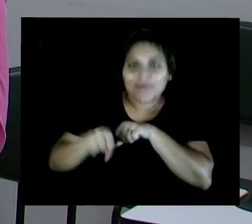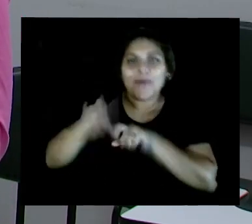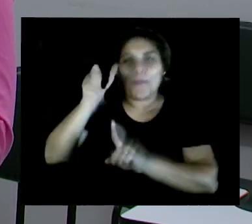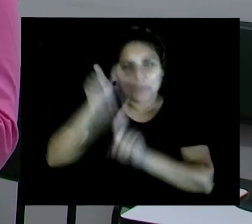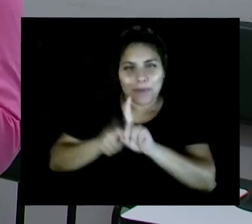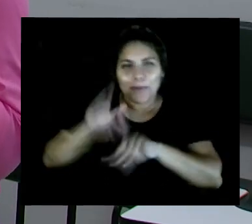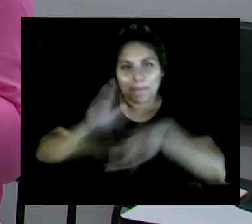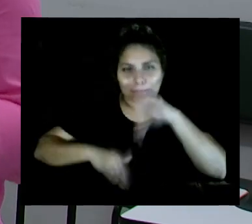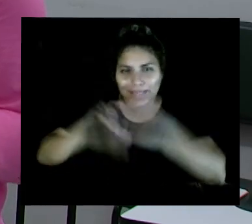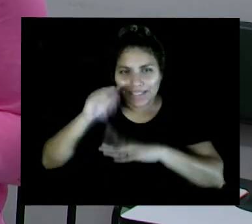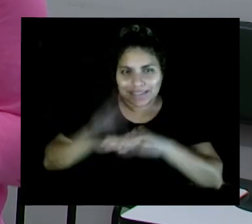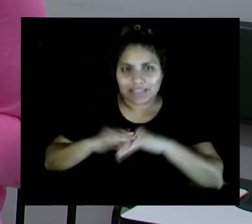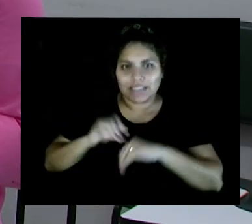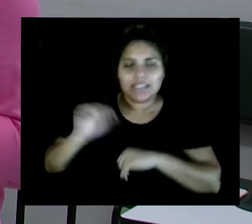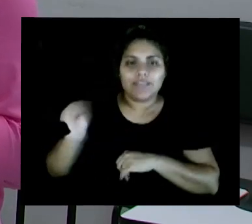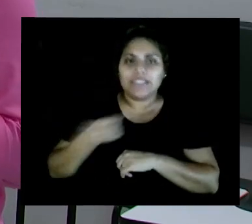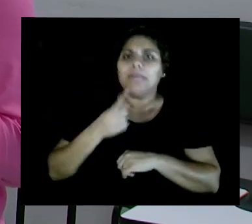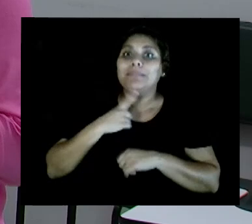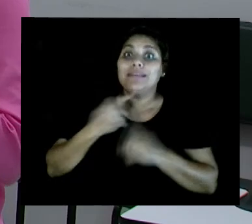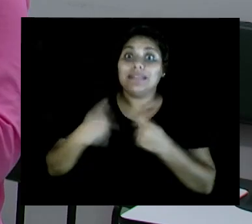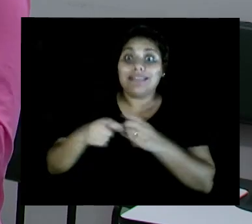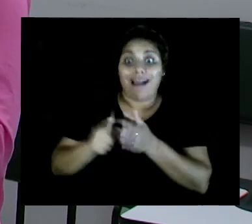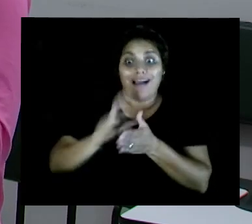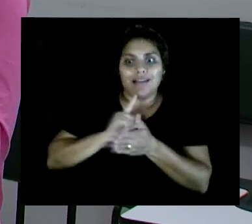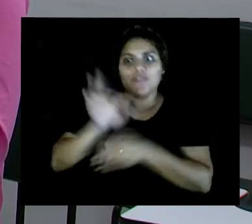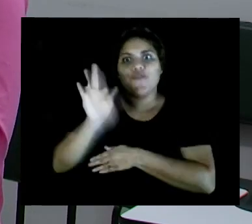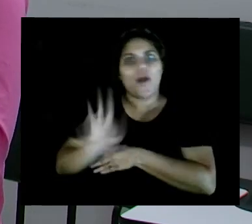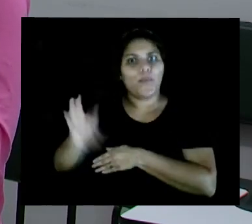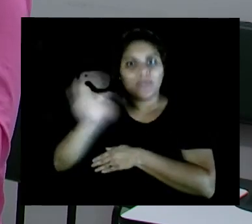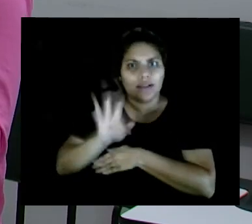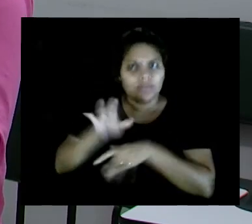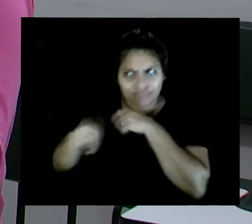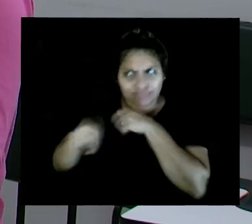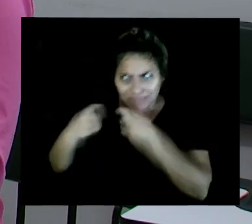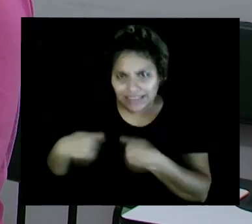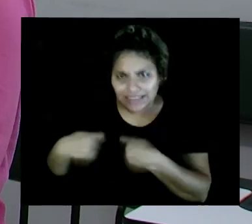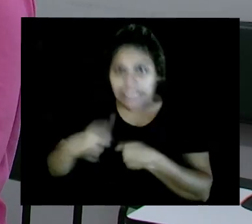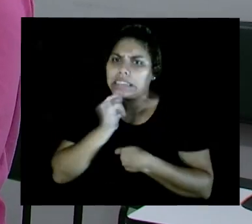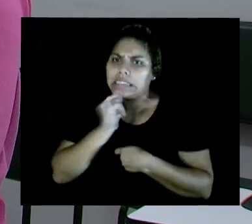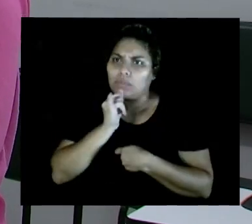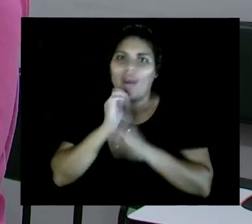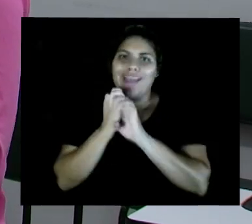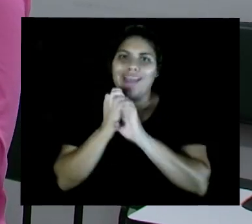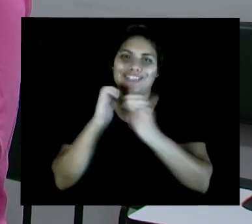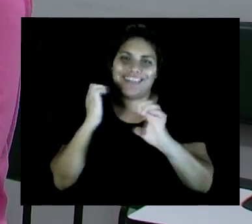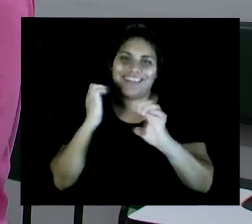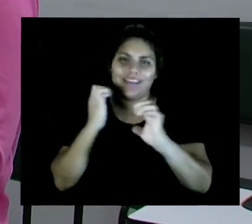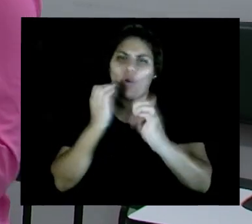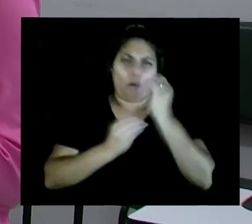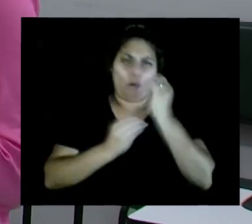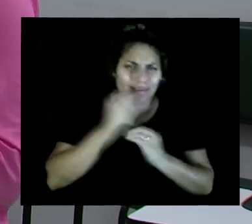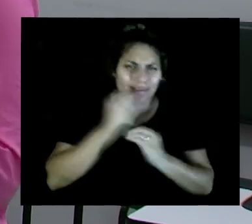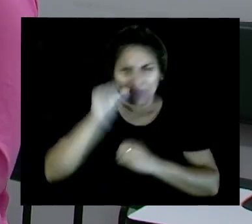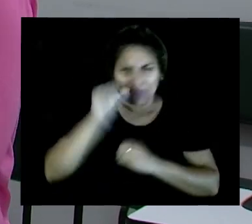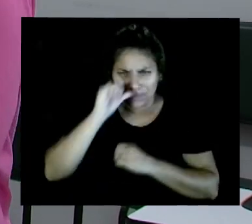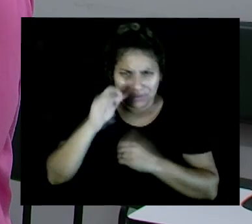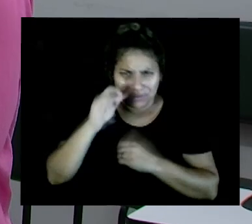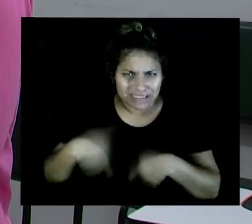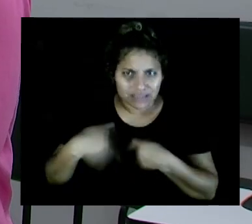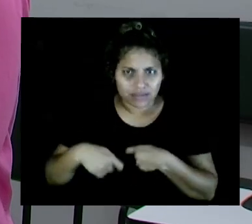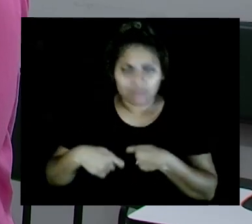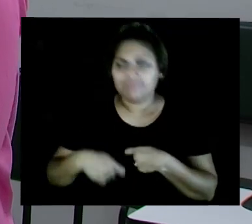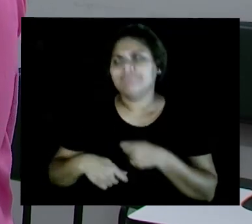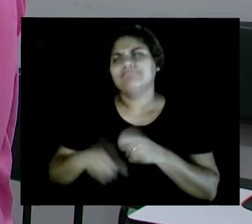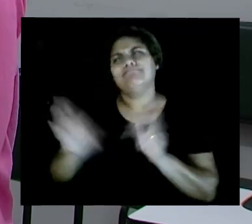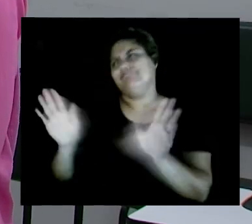cervejeiro, precisa ter alguma graduação antes? Por exemplo, engenheiro de alimentos, de bebida, ou não é necessário?